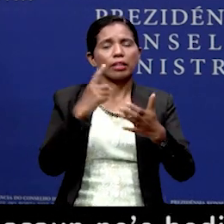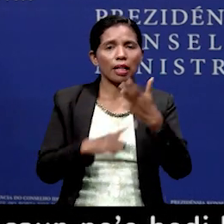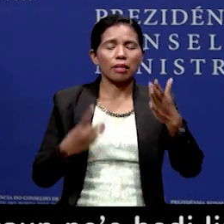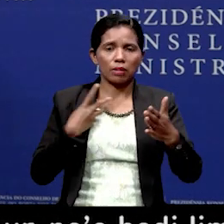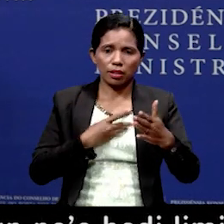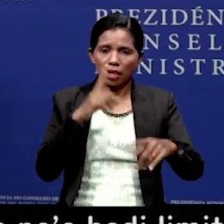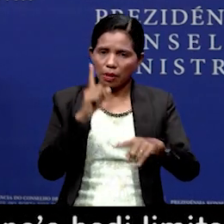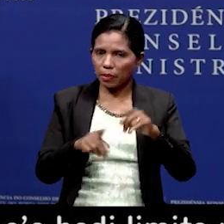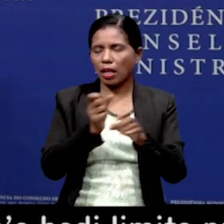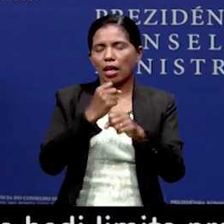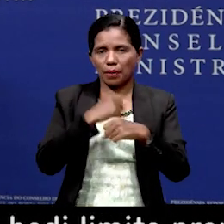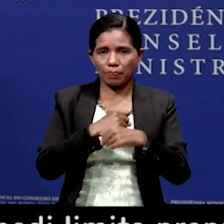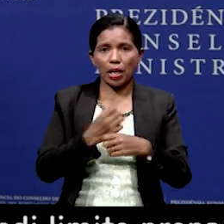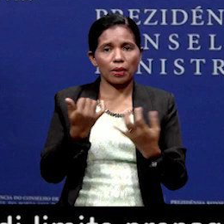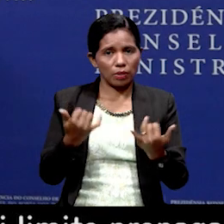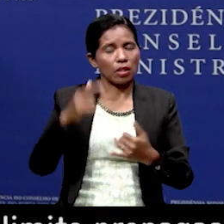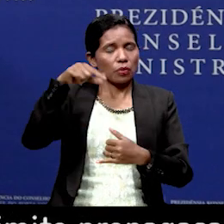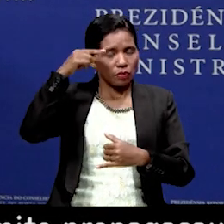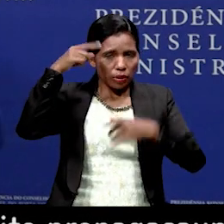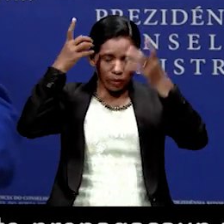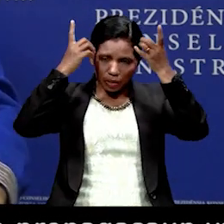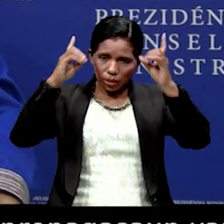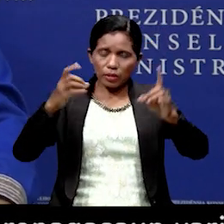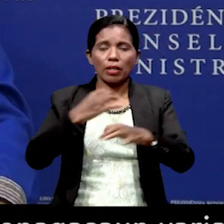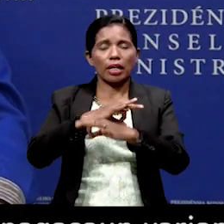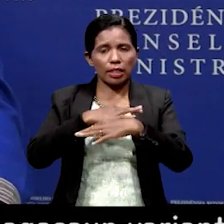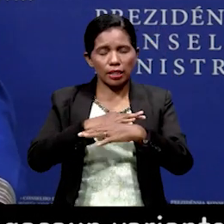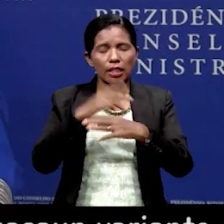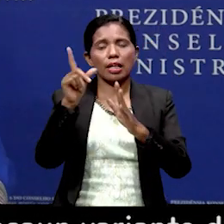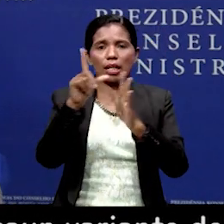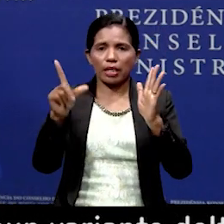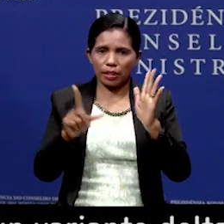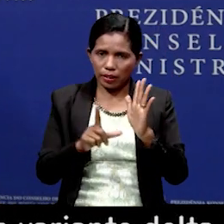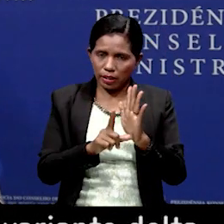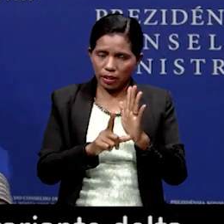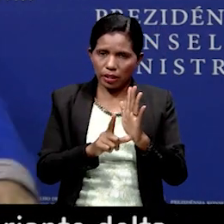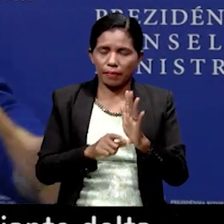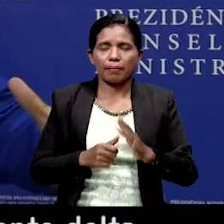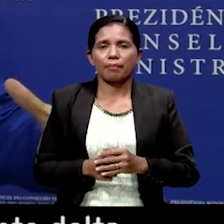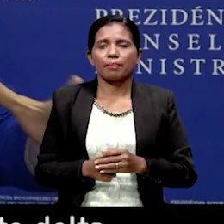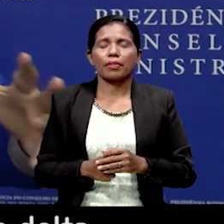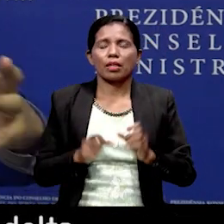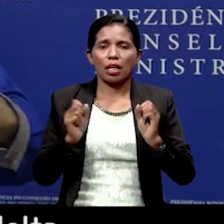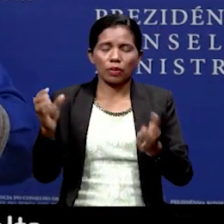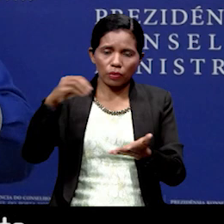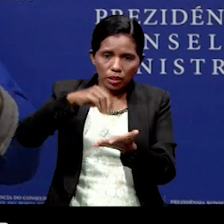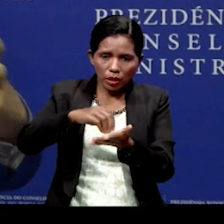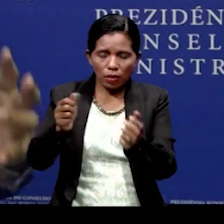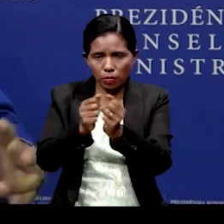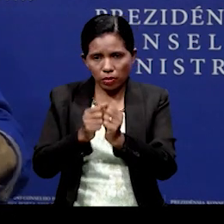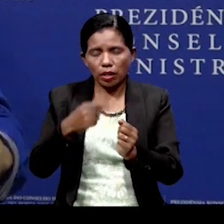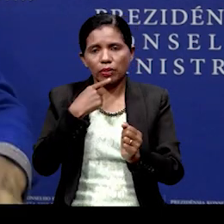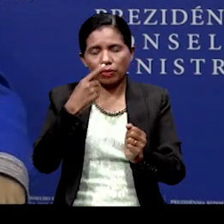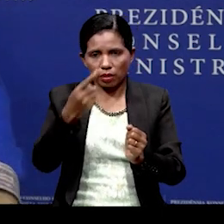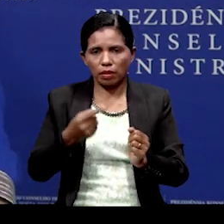idane governo decidi atu hadia decreto ne decreto do governo ne atu tau hamutu atu dehan da lei